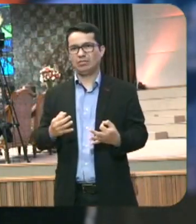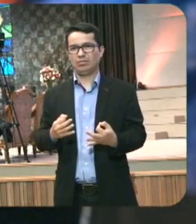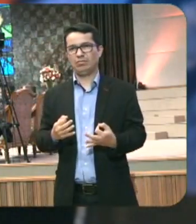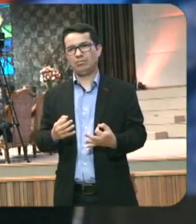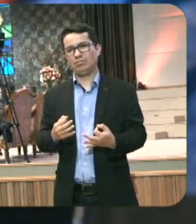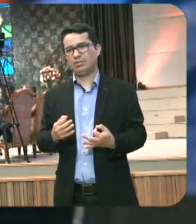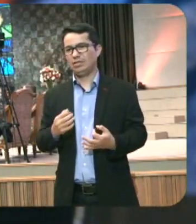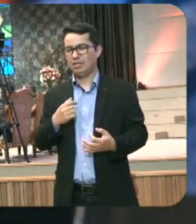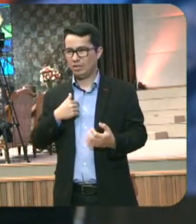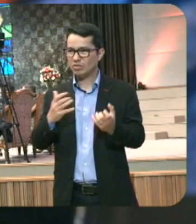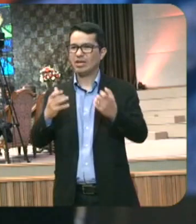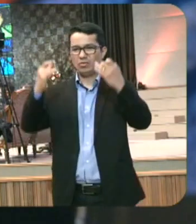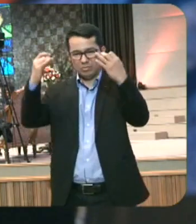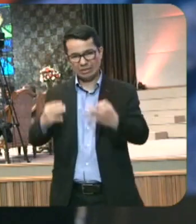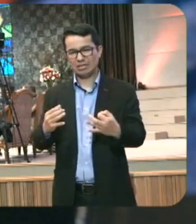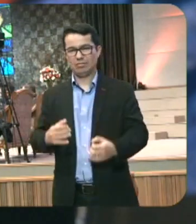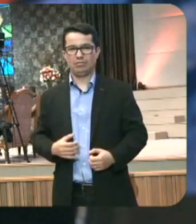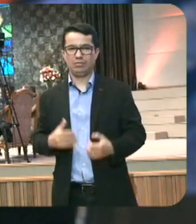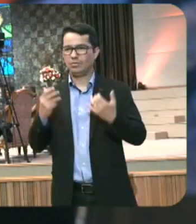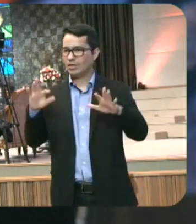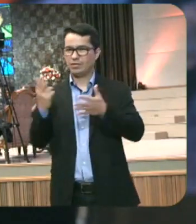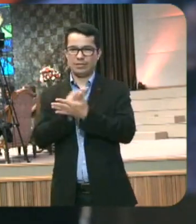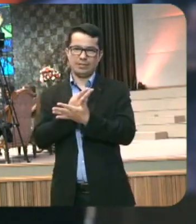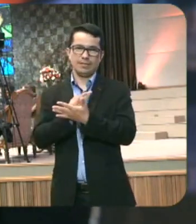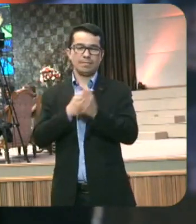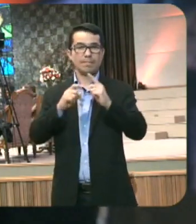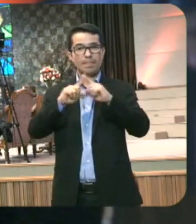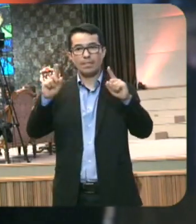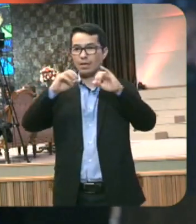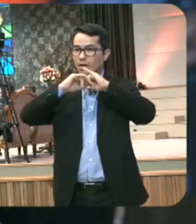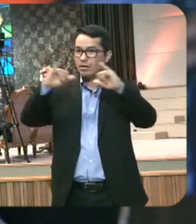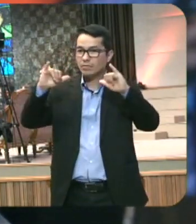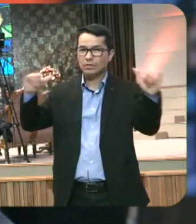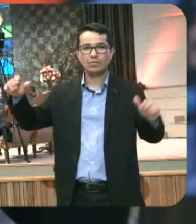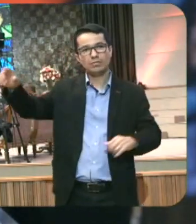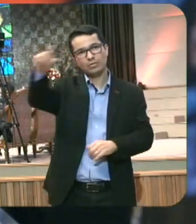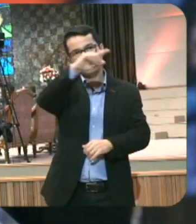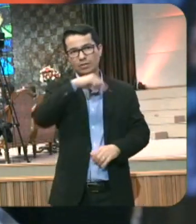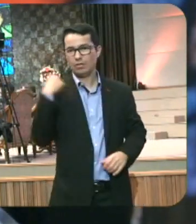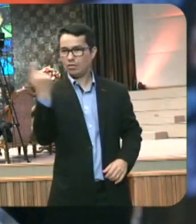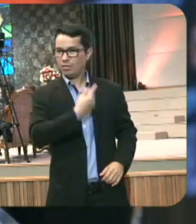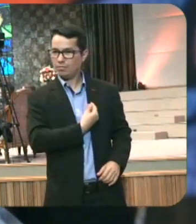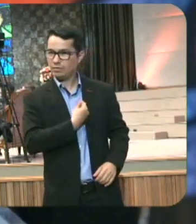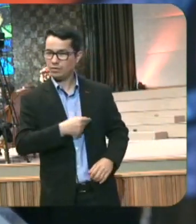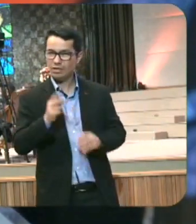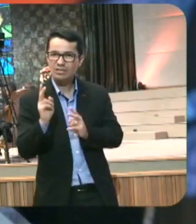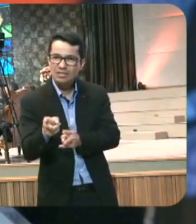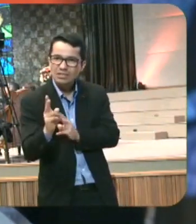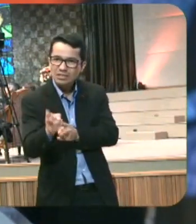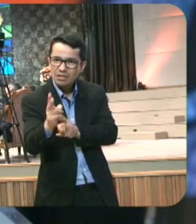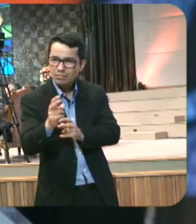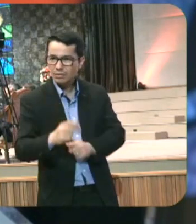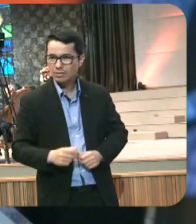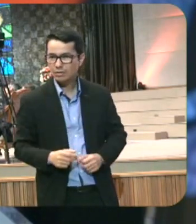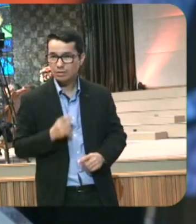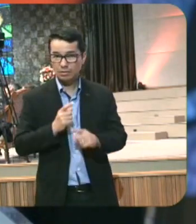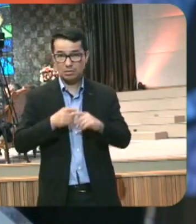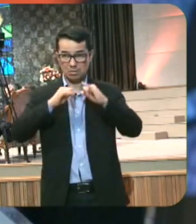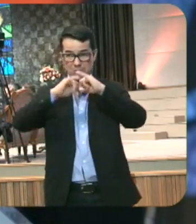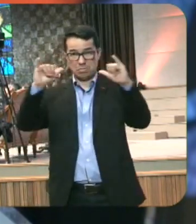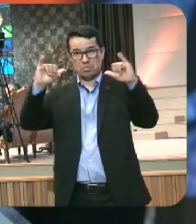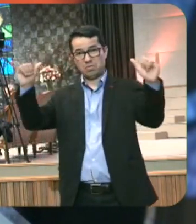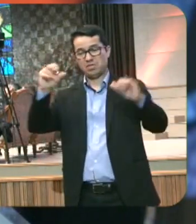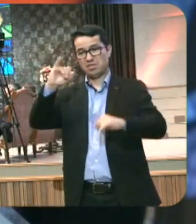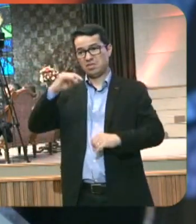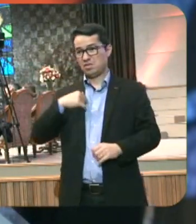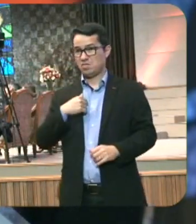isso não significa que eu vou continuar do mesmo jeito, porque se eu não quiser abrir mão dos